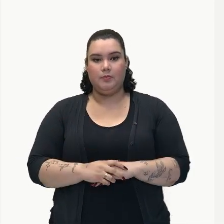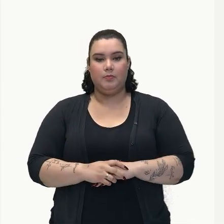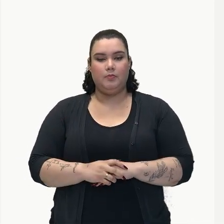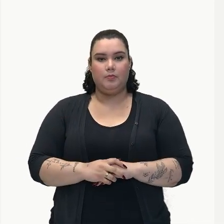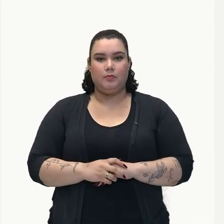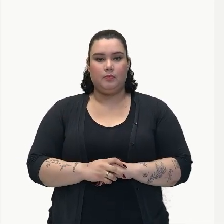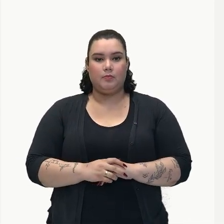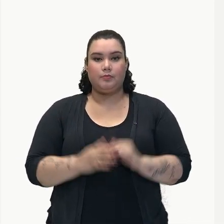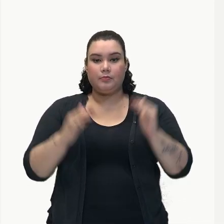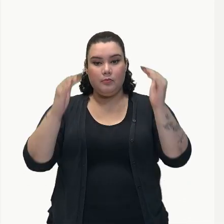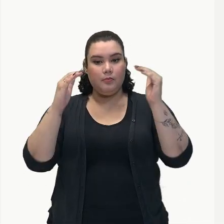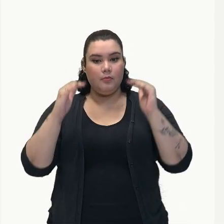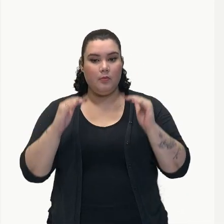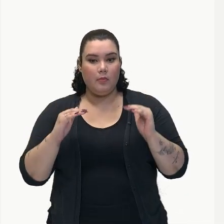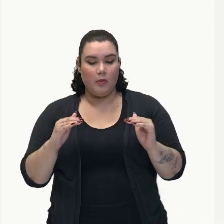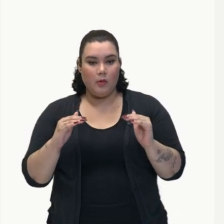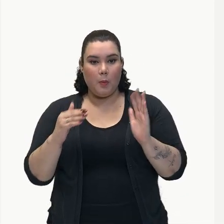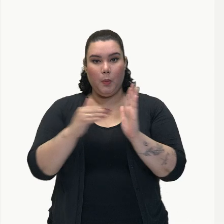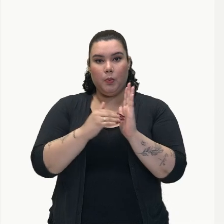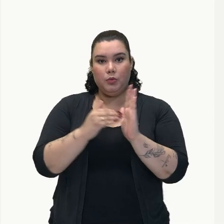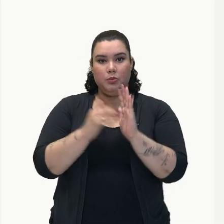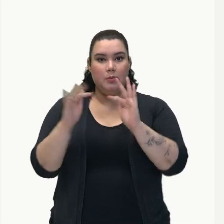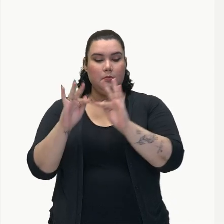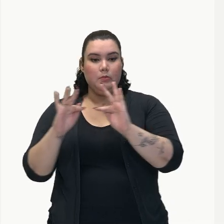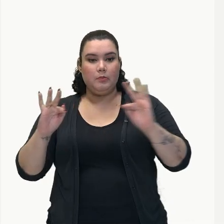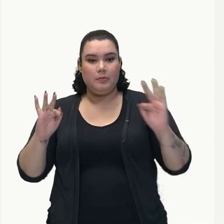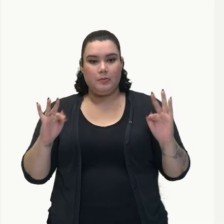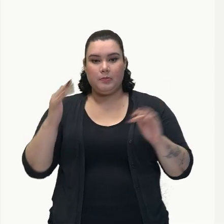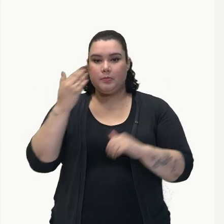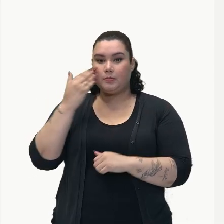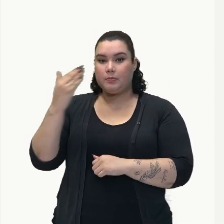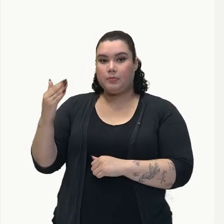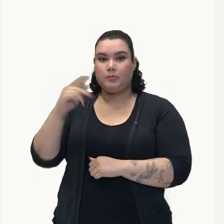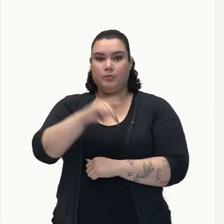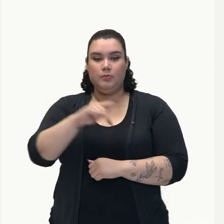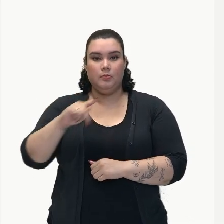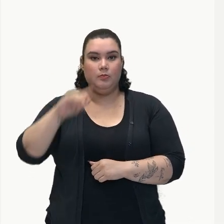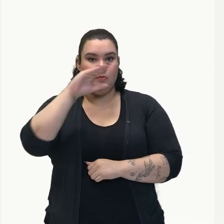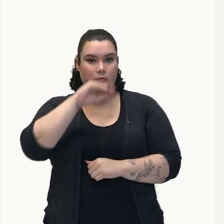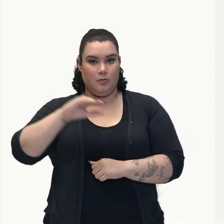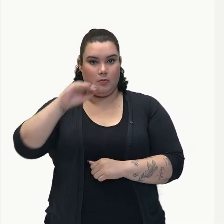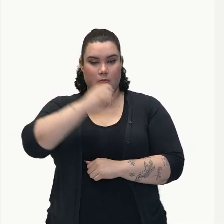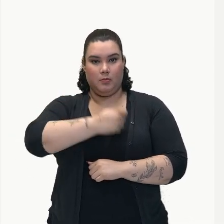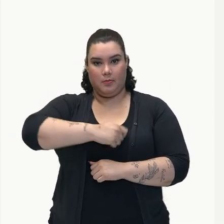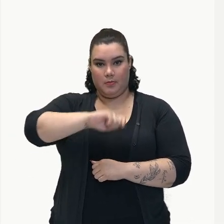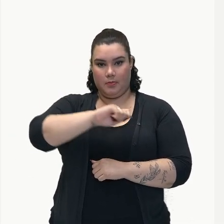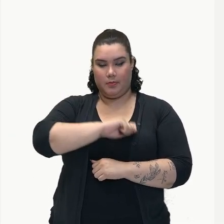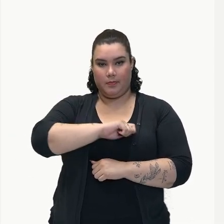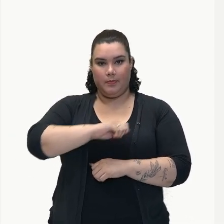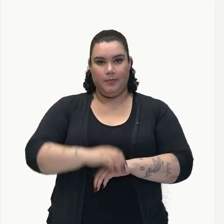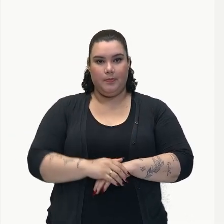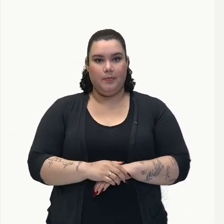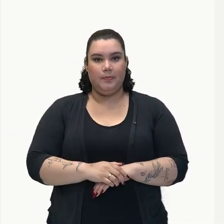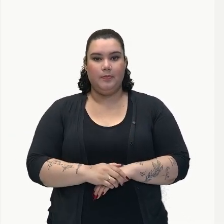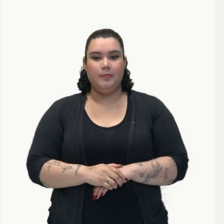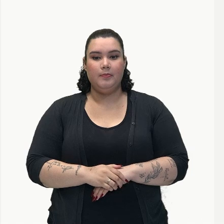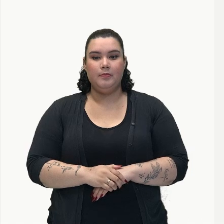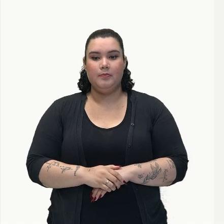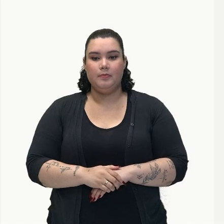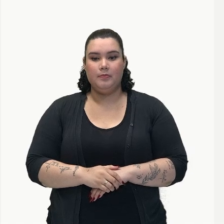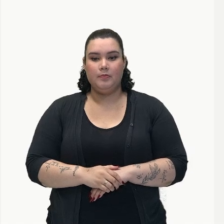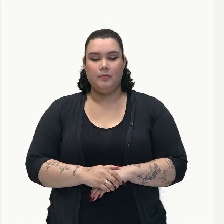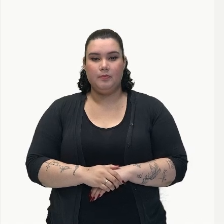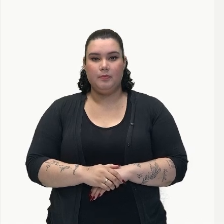o outro exemplo, o último. Los ecuatorianos venían siempre a nuestro pueblo con